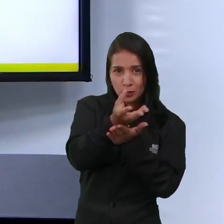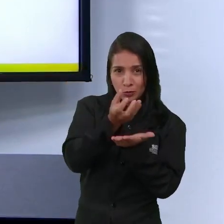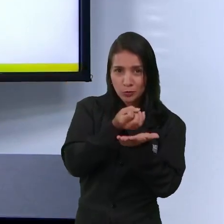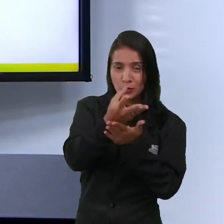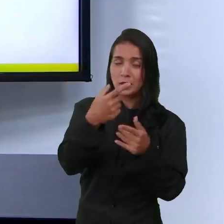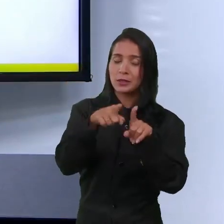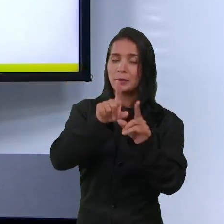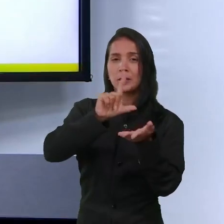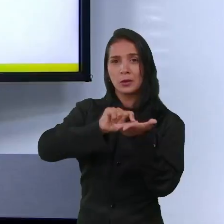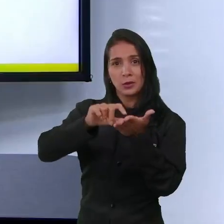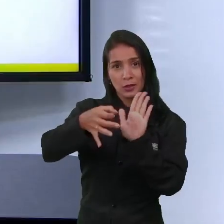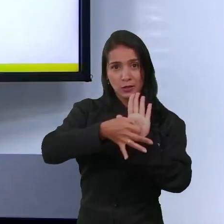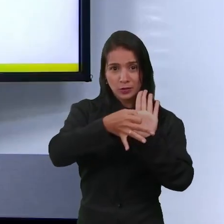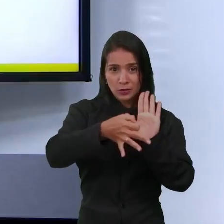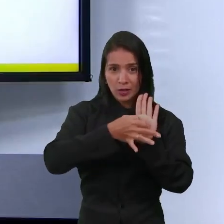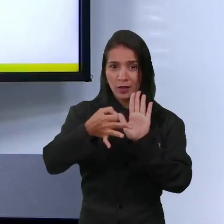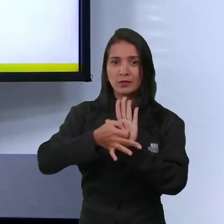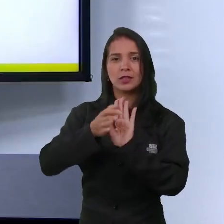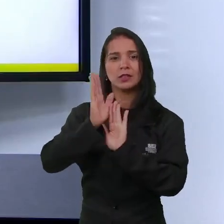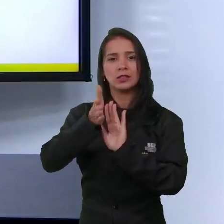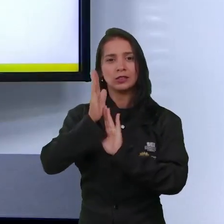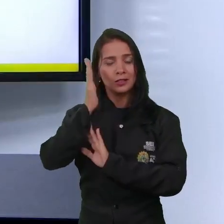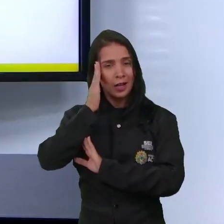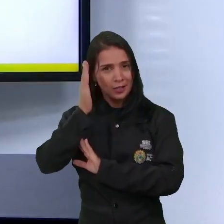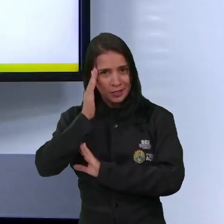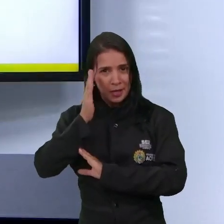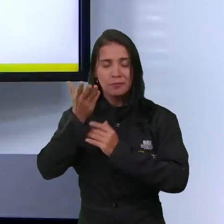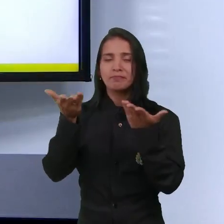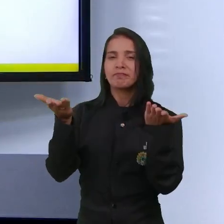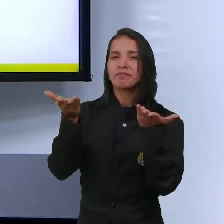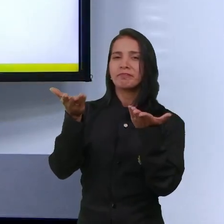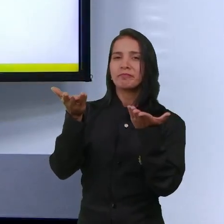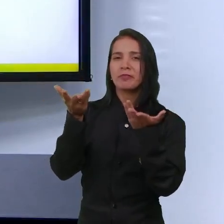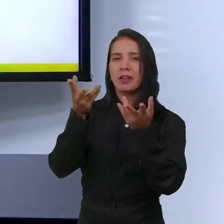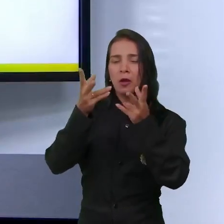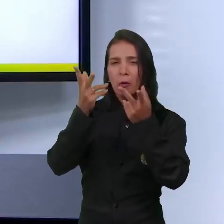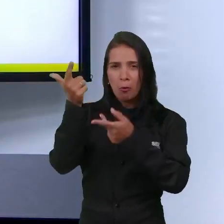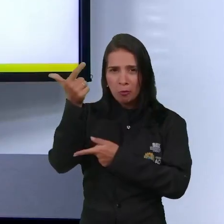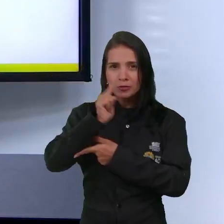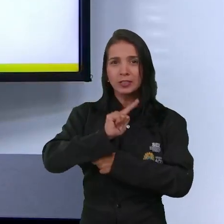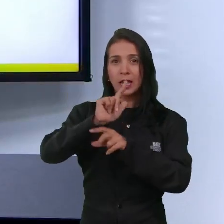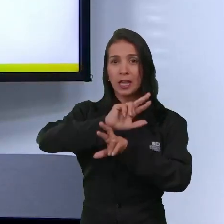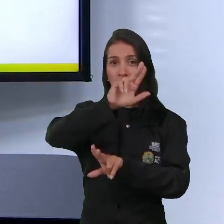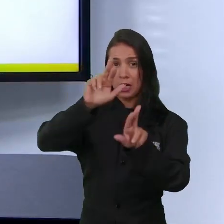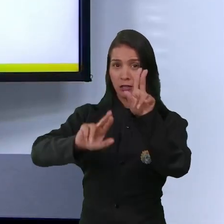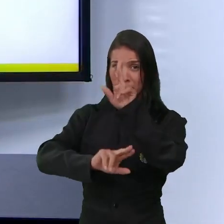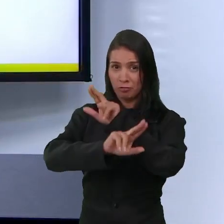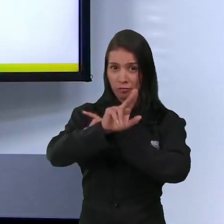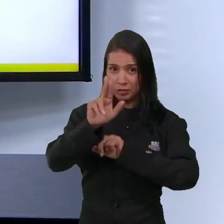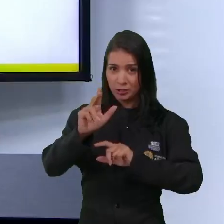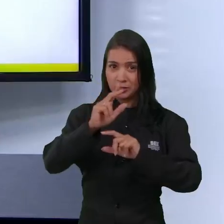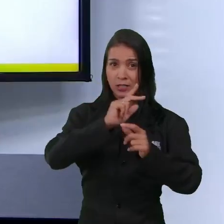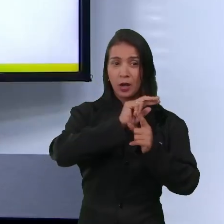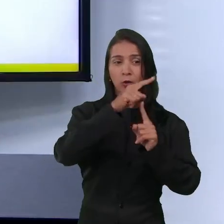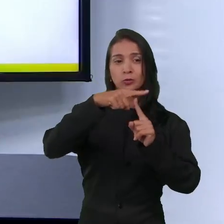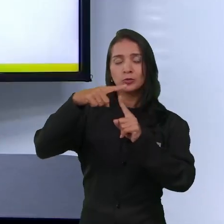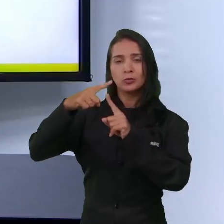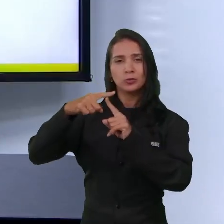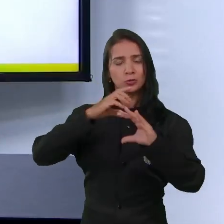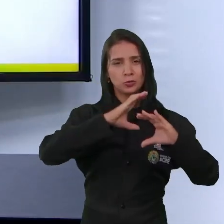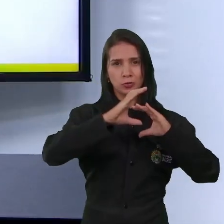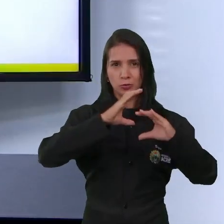é uma entrevista com perguntas e respostas e observaram os novos meios de comunicação e